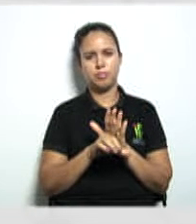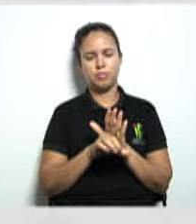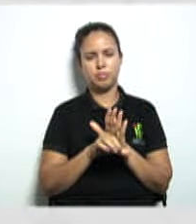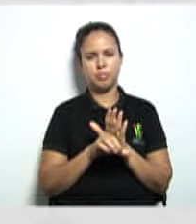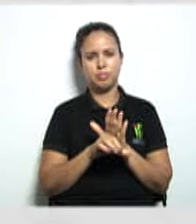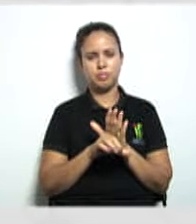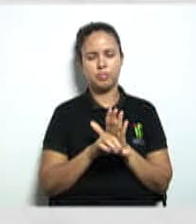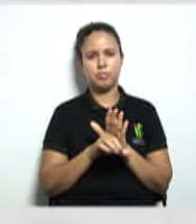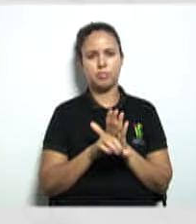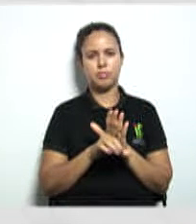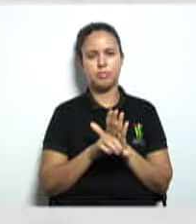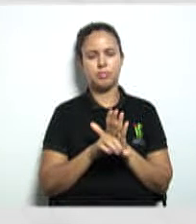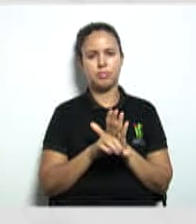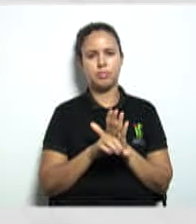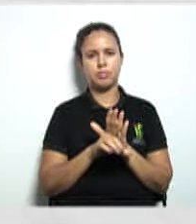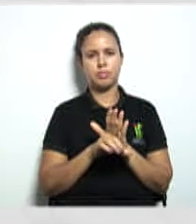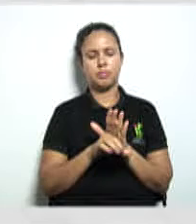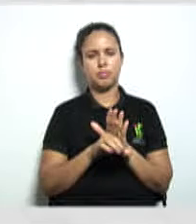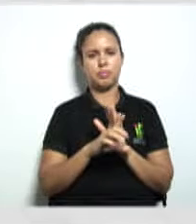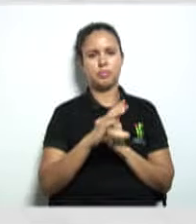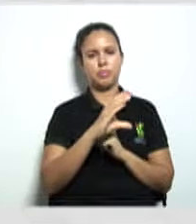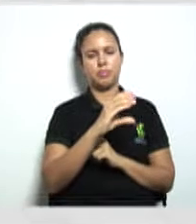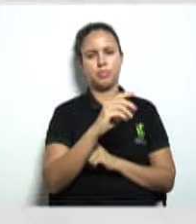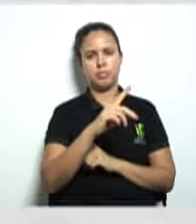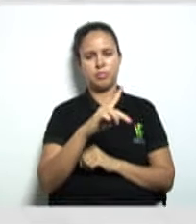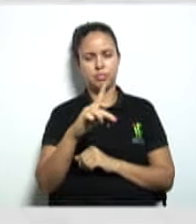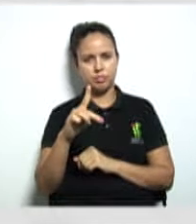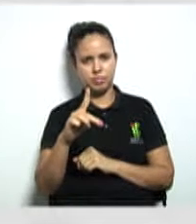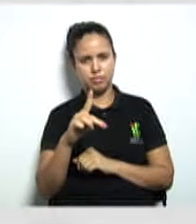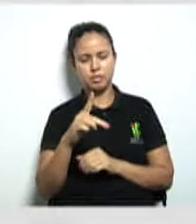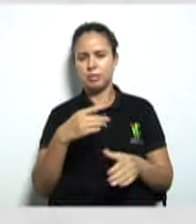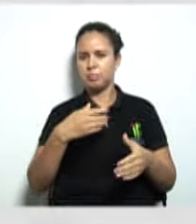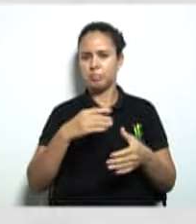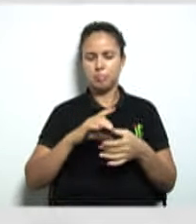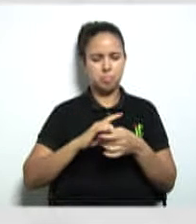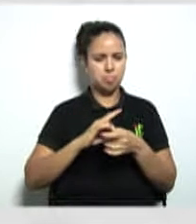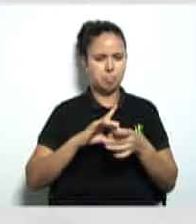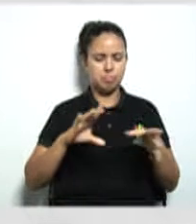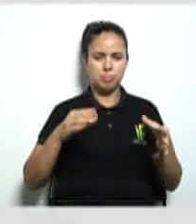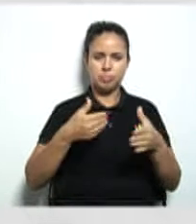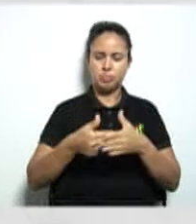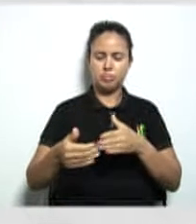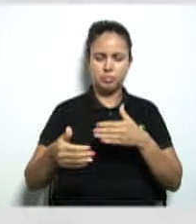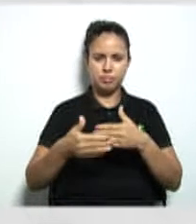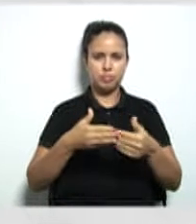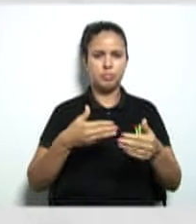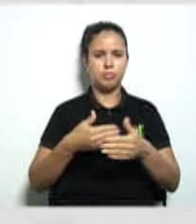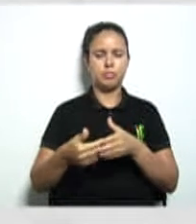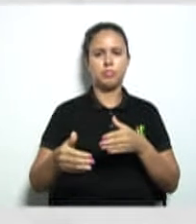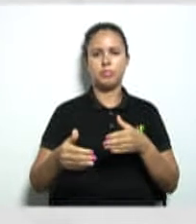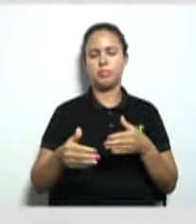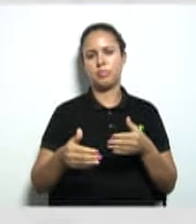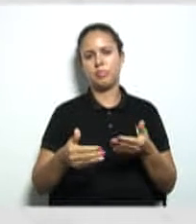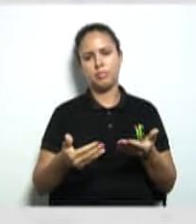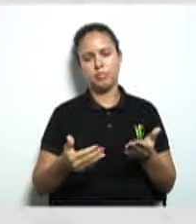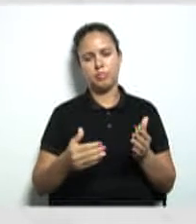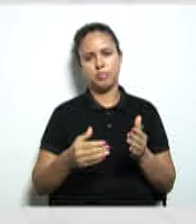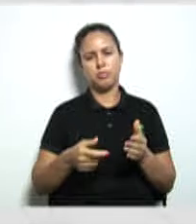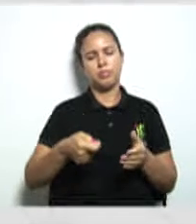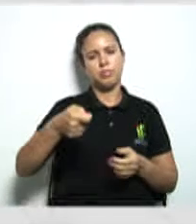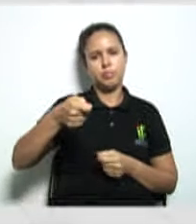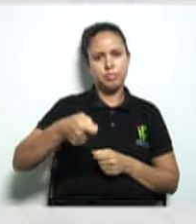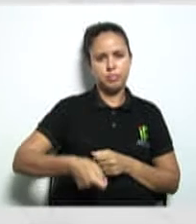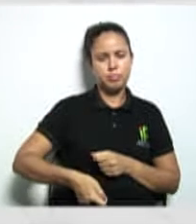da lei. A de cooperativas independe da autorização, sendo vedada